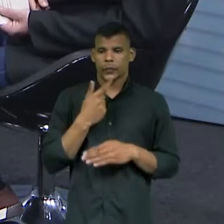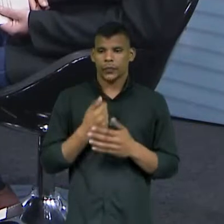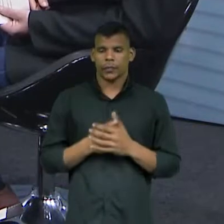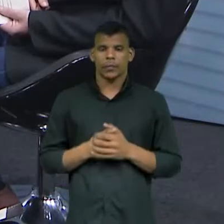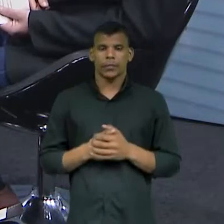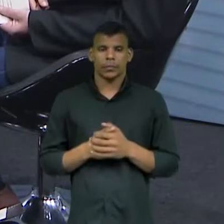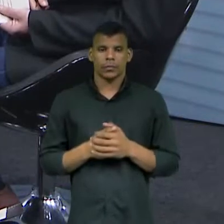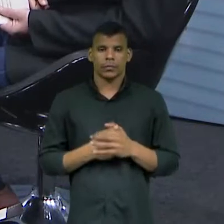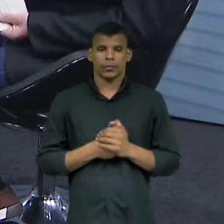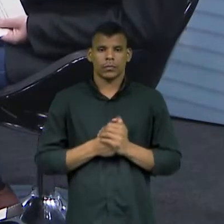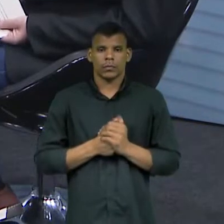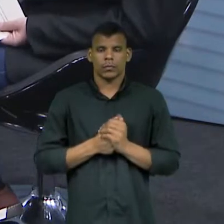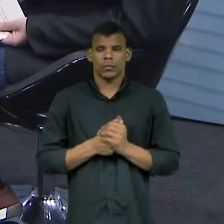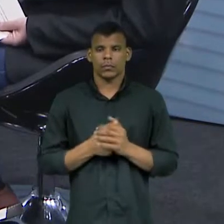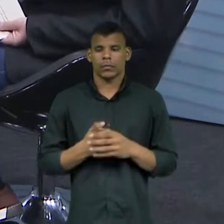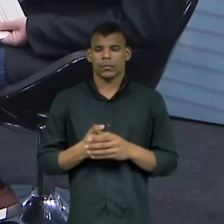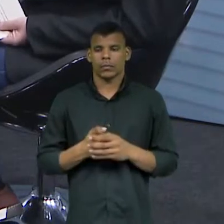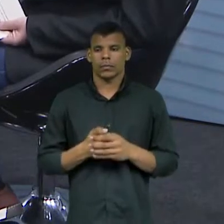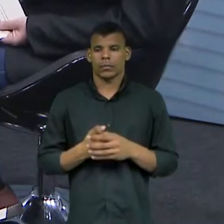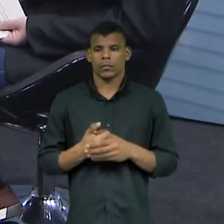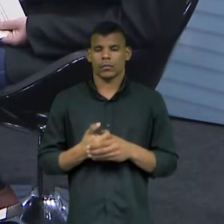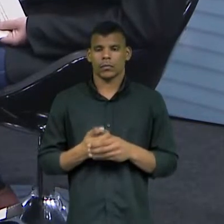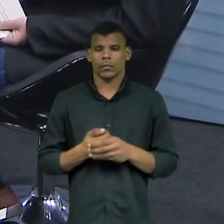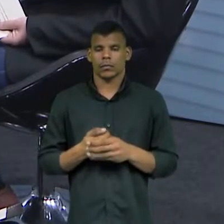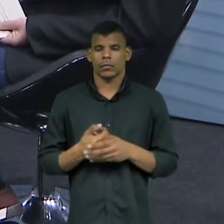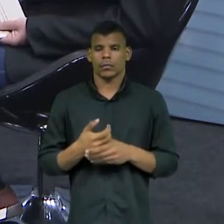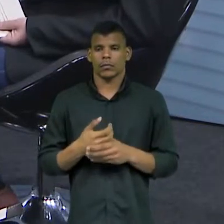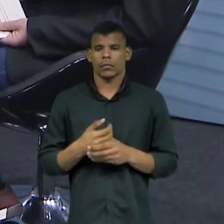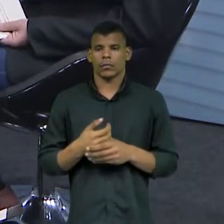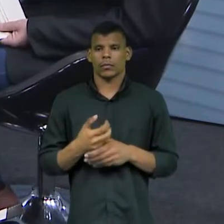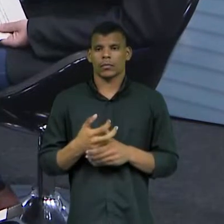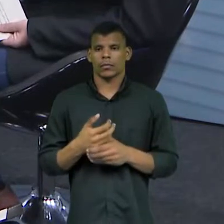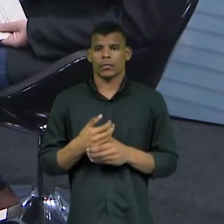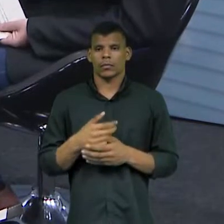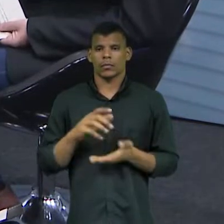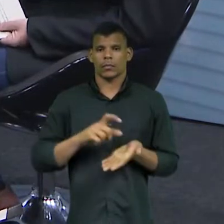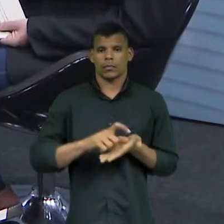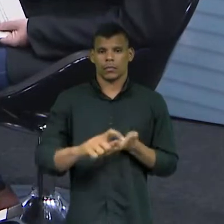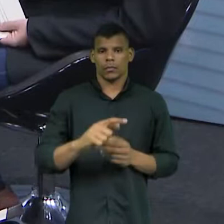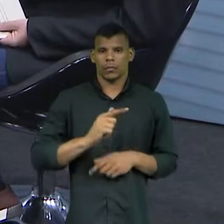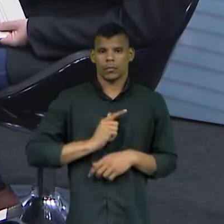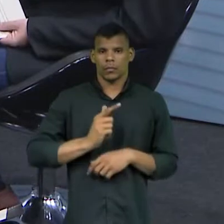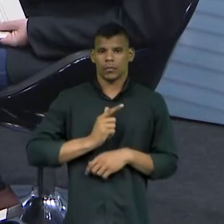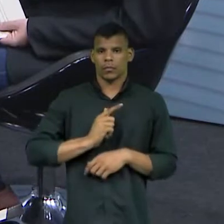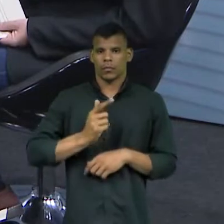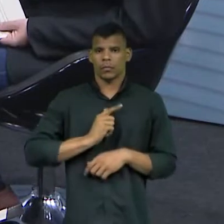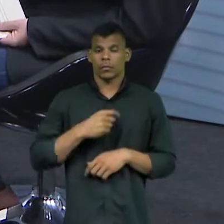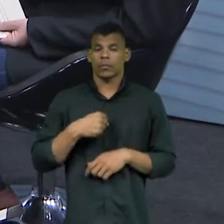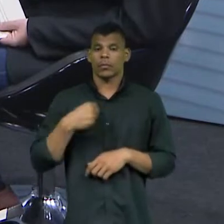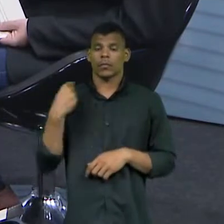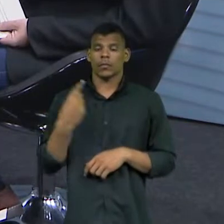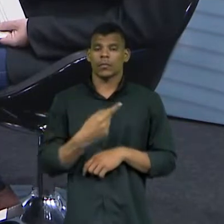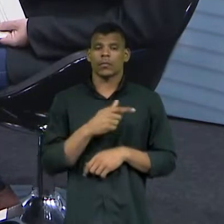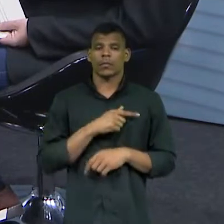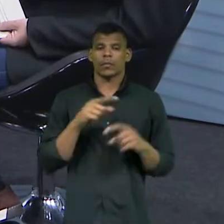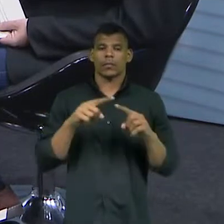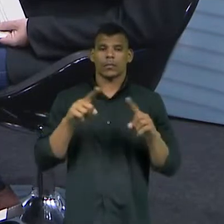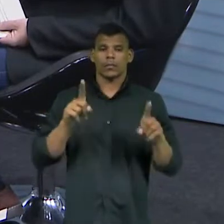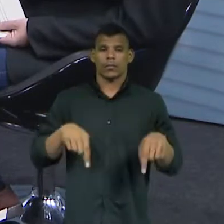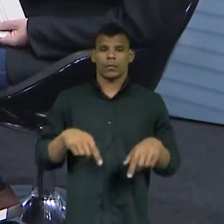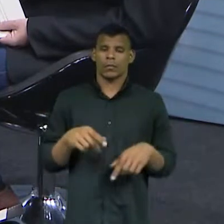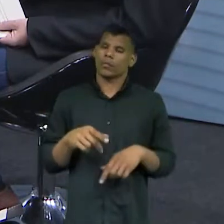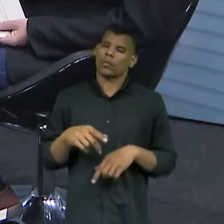rasa. Conhecemos aí o investidor, opa, vem para cá. Nós conhecemos um projeto, nós fomos